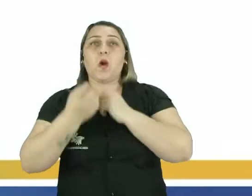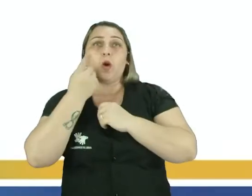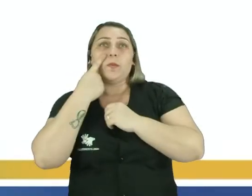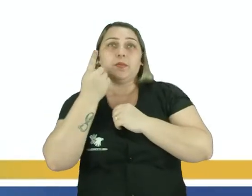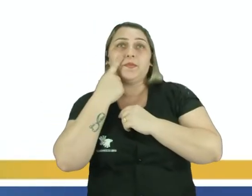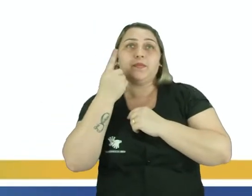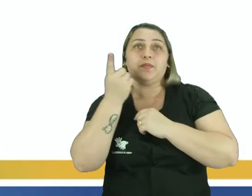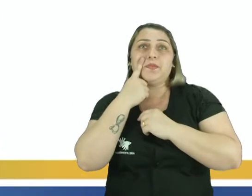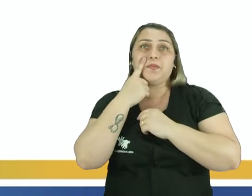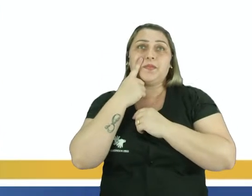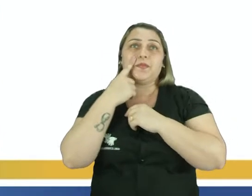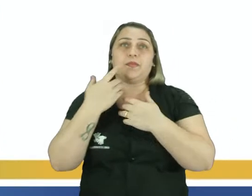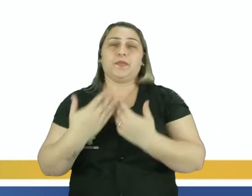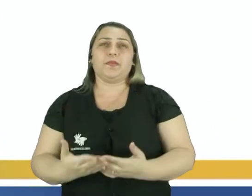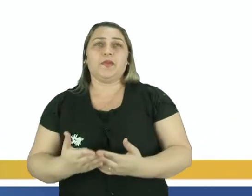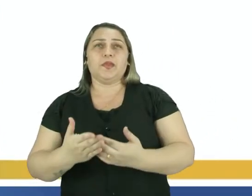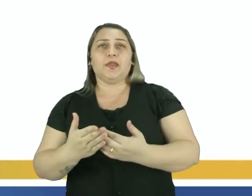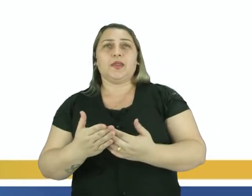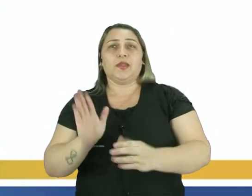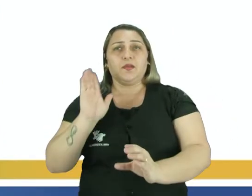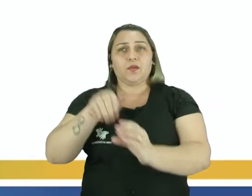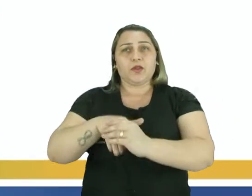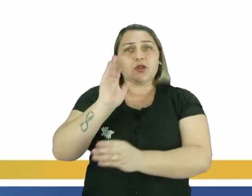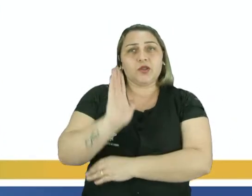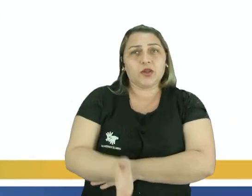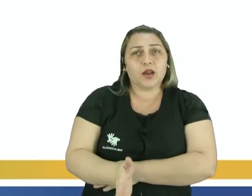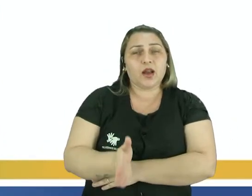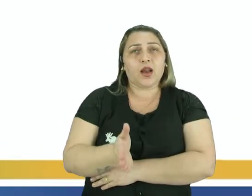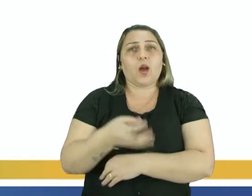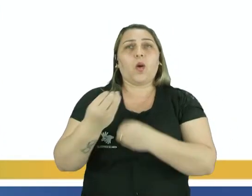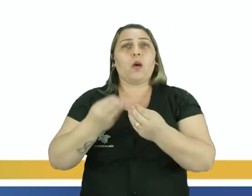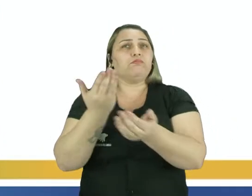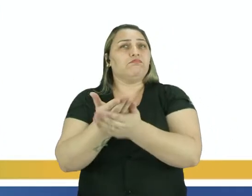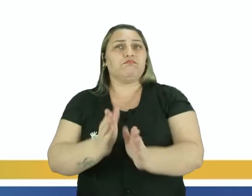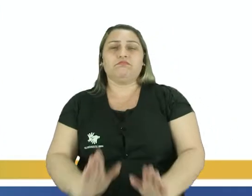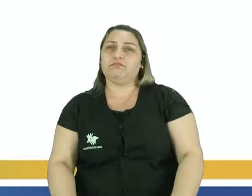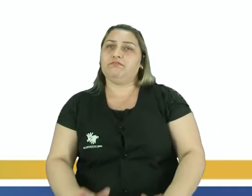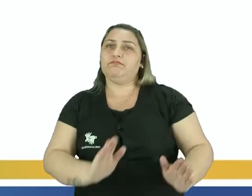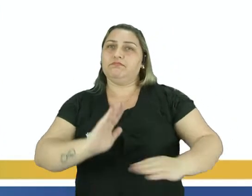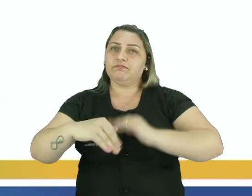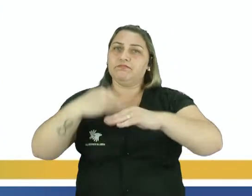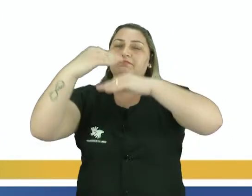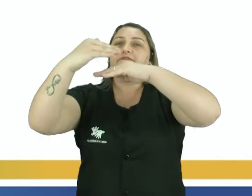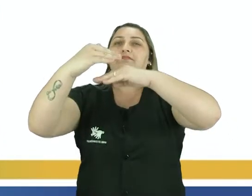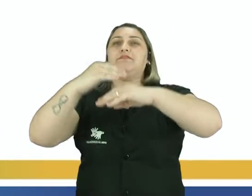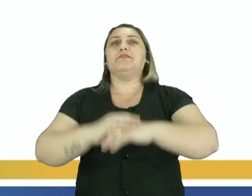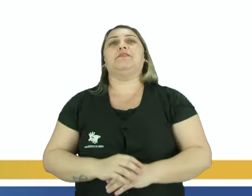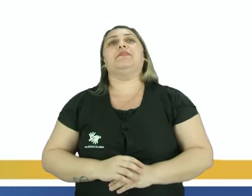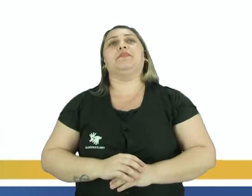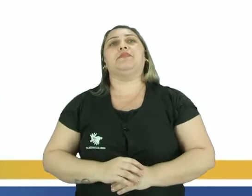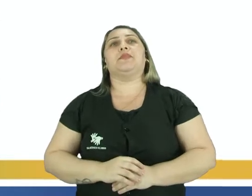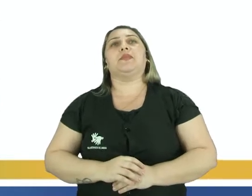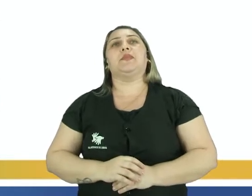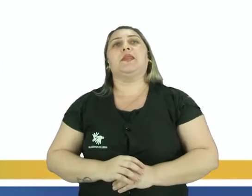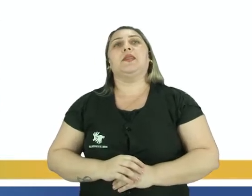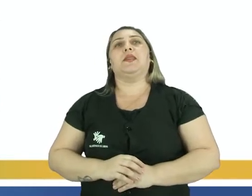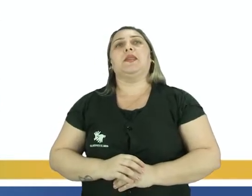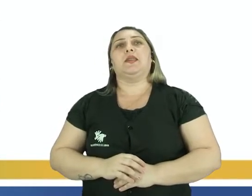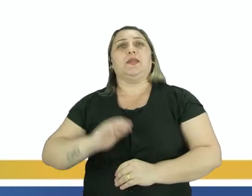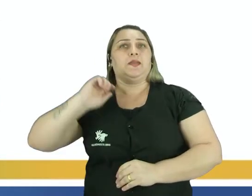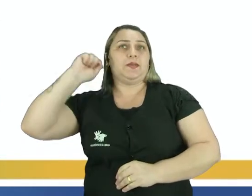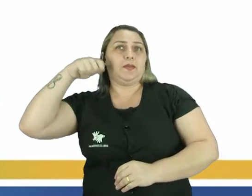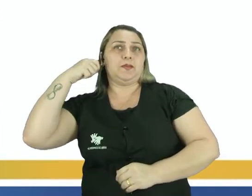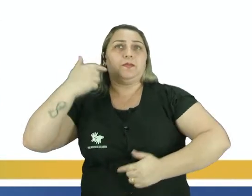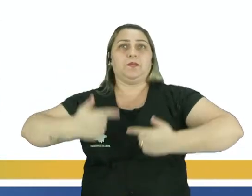Observem aí, Direta Já, como que esse movimento se encerra nesse processo de redemocratização. Os protestos